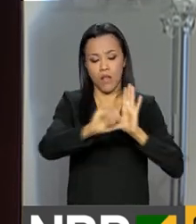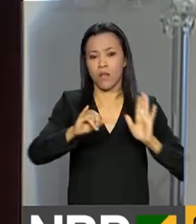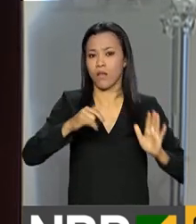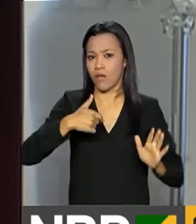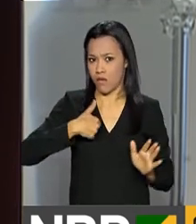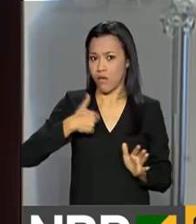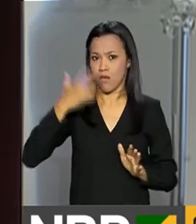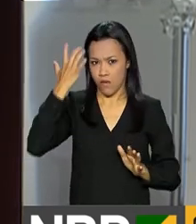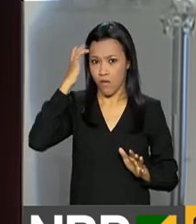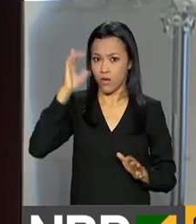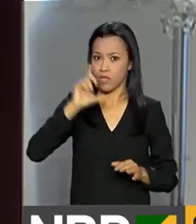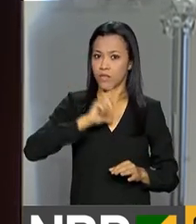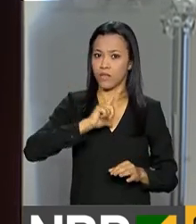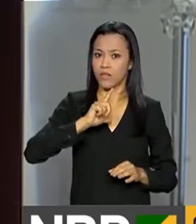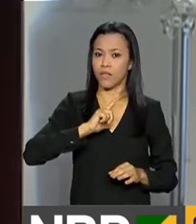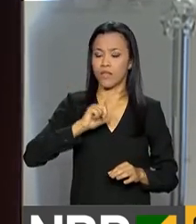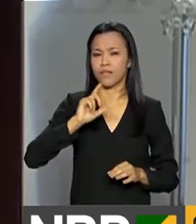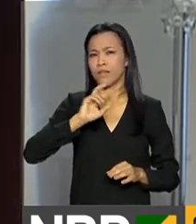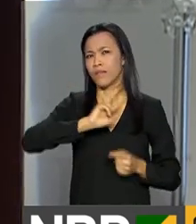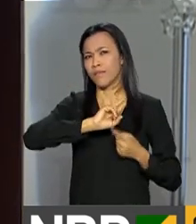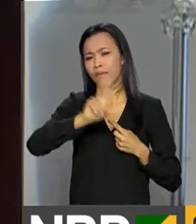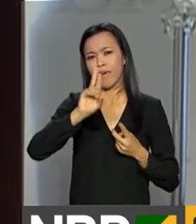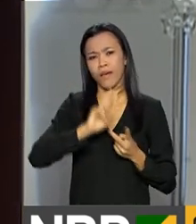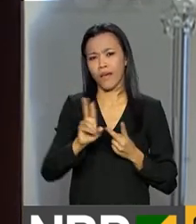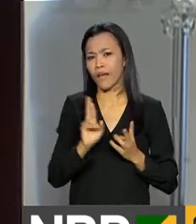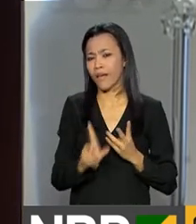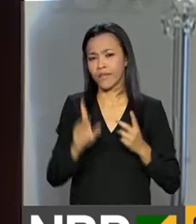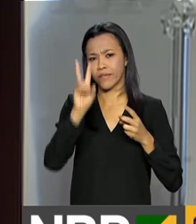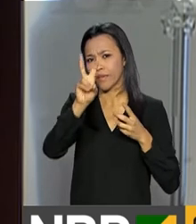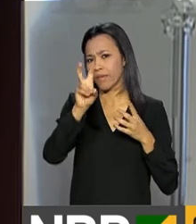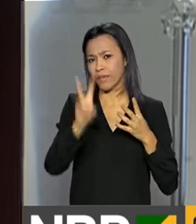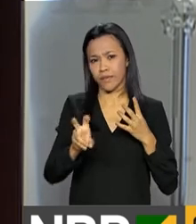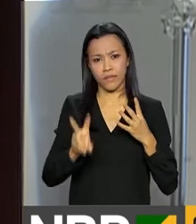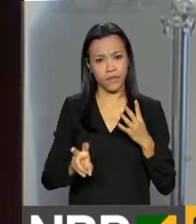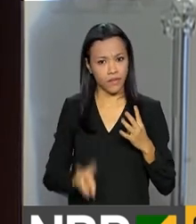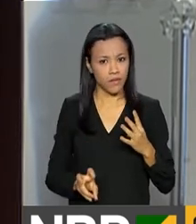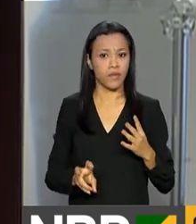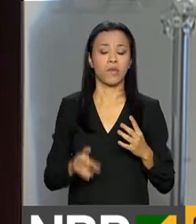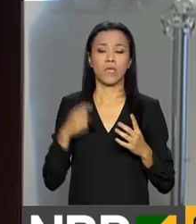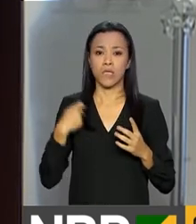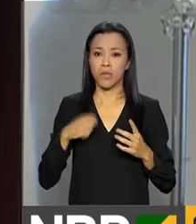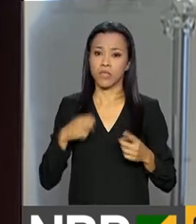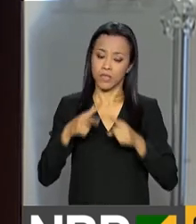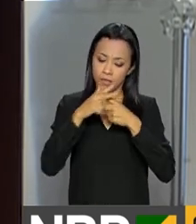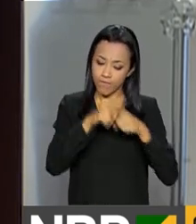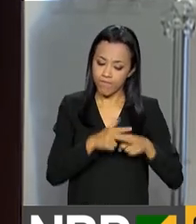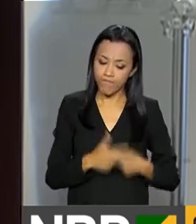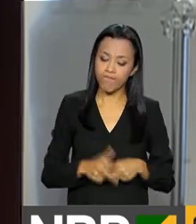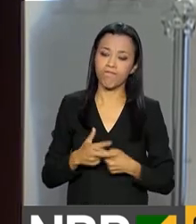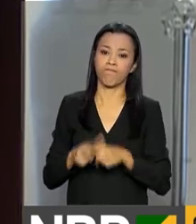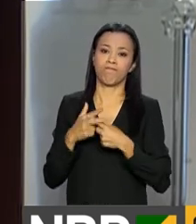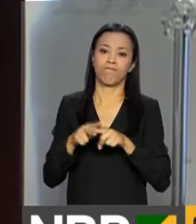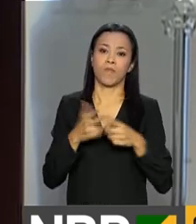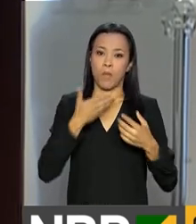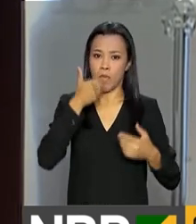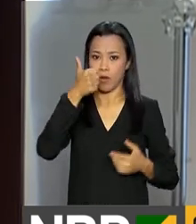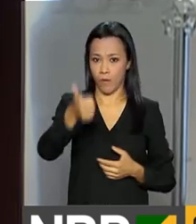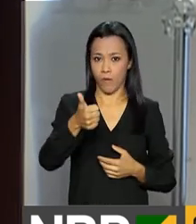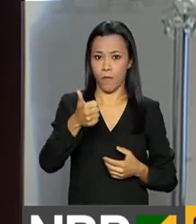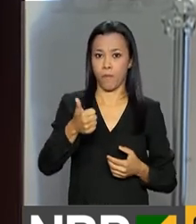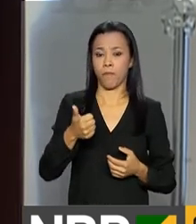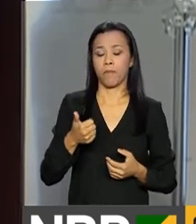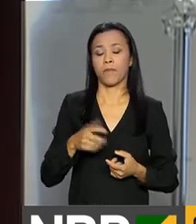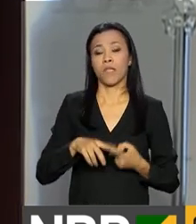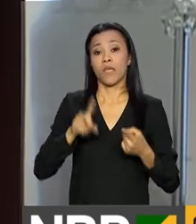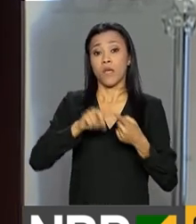Eu acho que tem muitos temas que precisam de uma melhoria na regulamentação, como eu disse aqui, o licenciamento